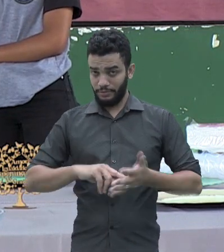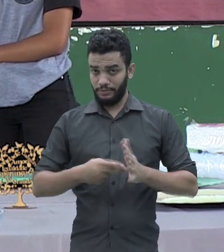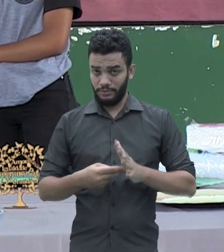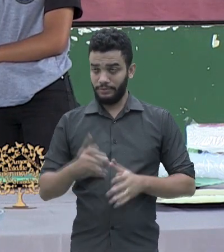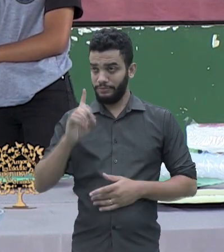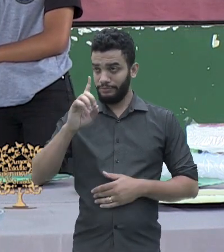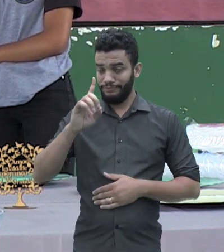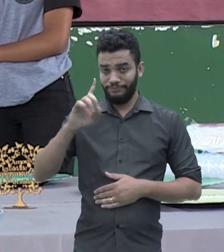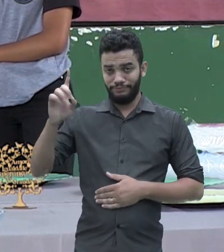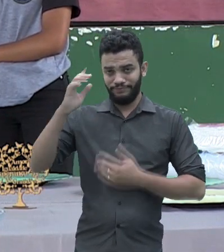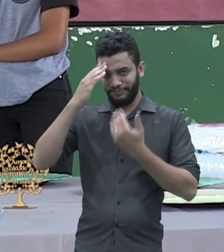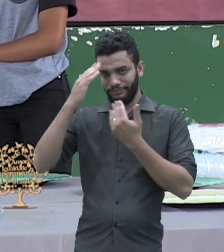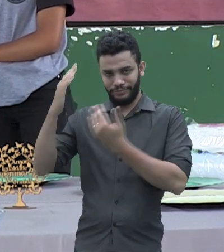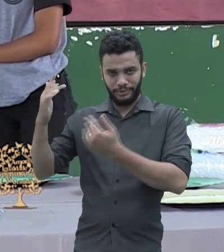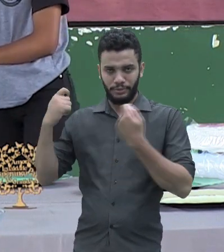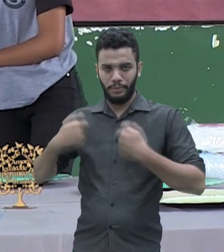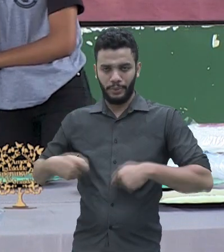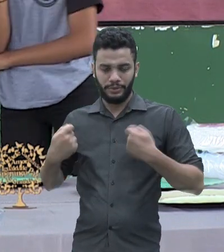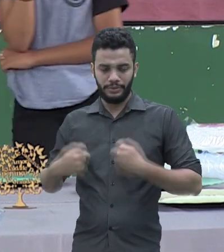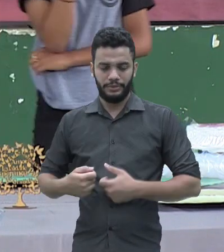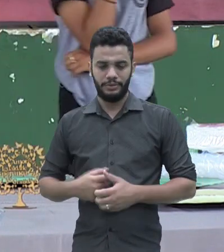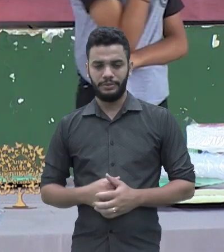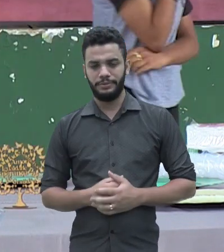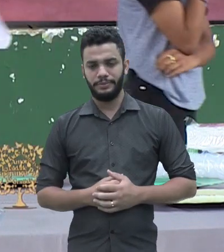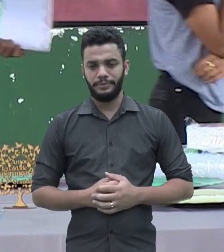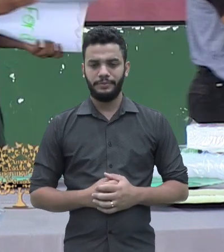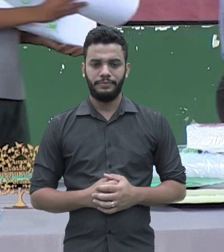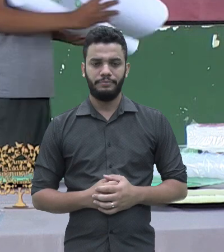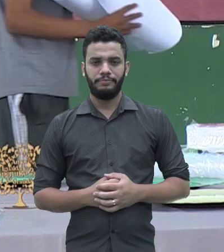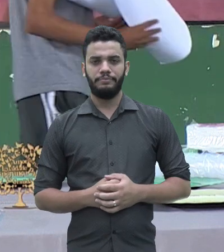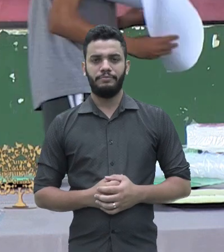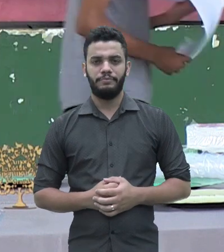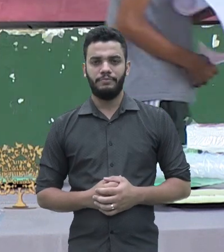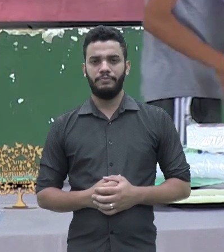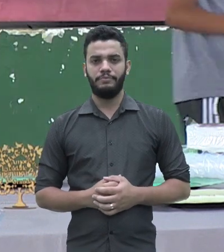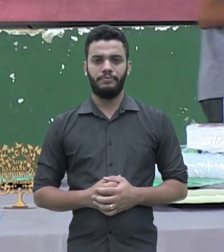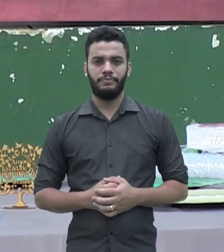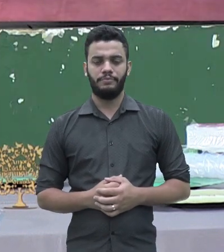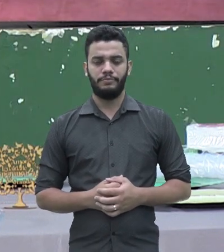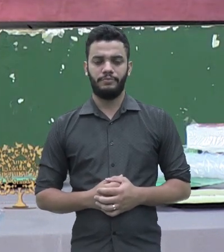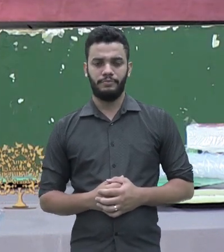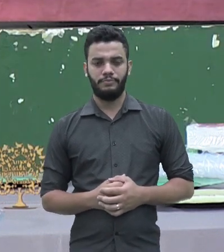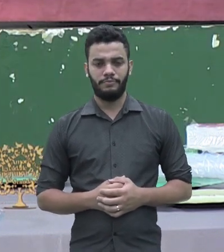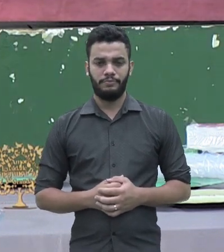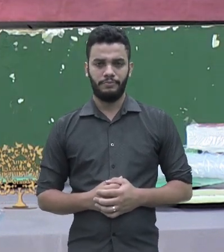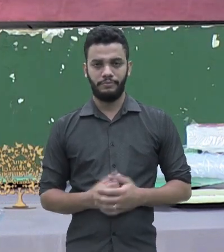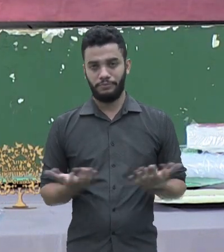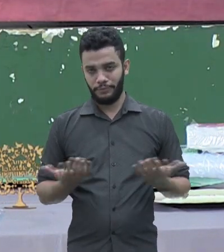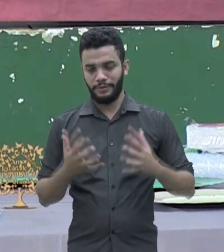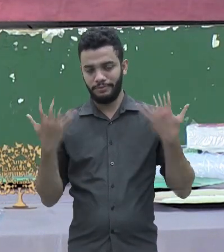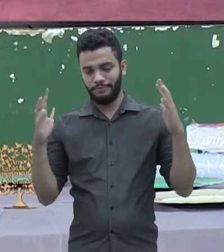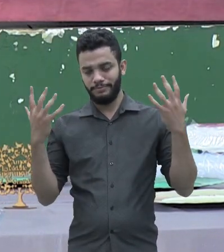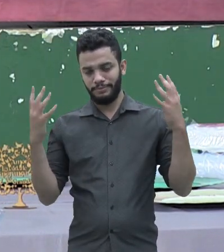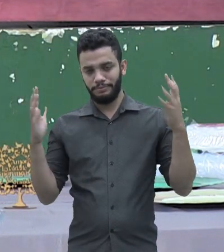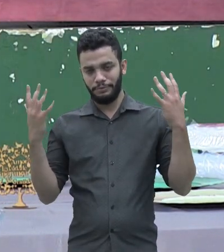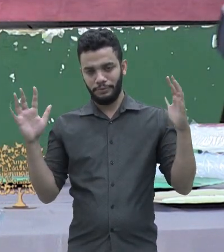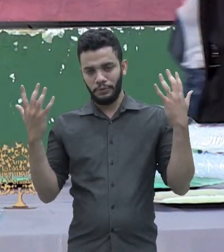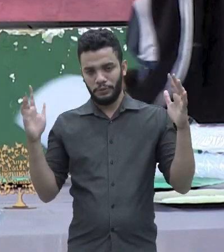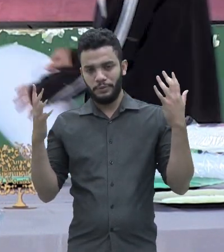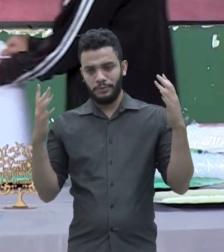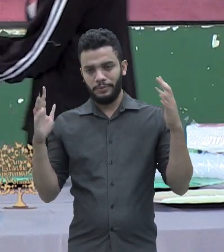muita coisa, a lot. Ok? Thank you. Next. Clap your hands.